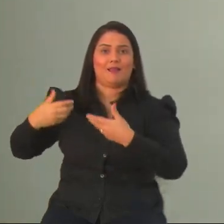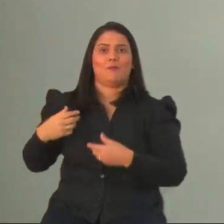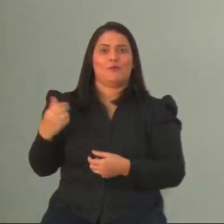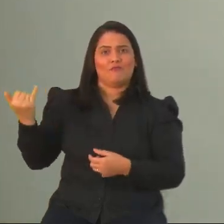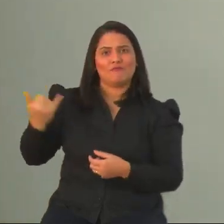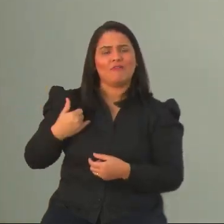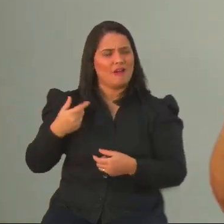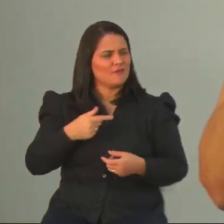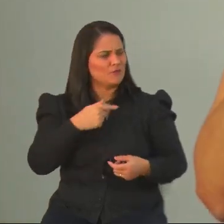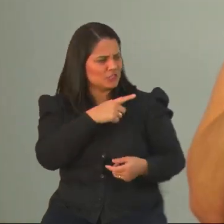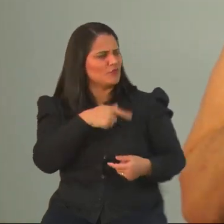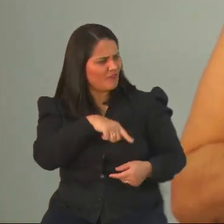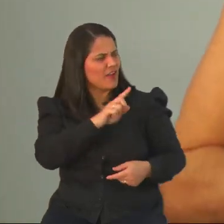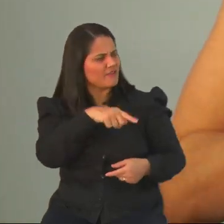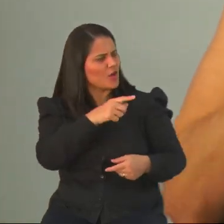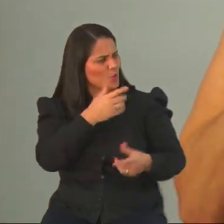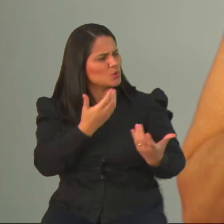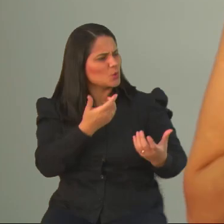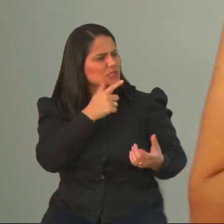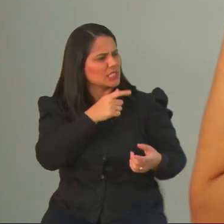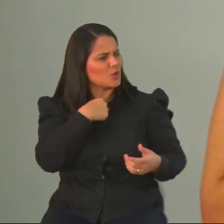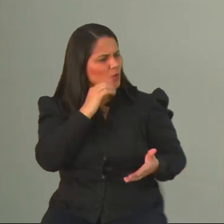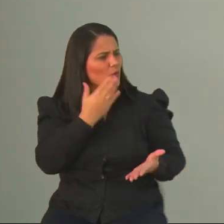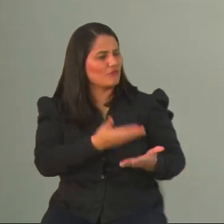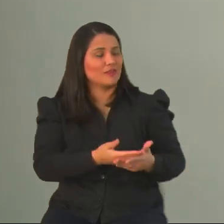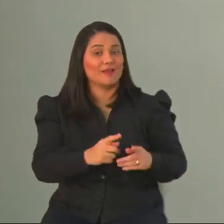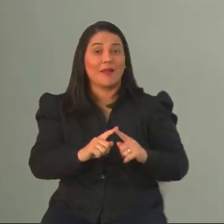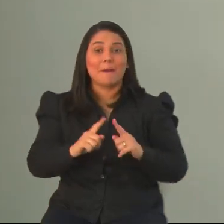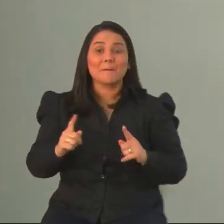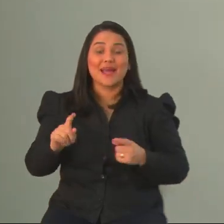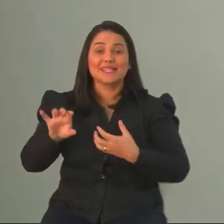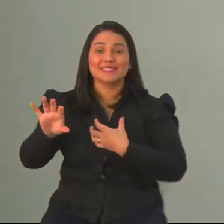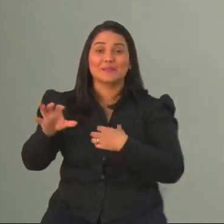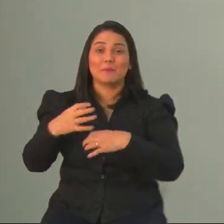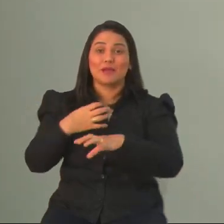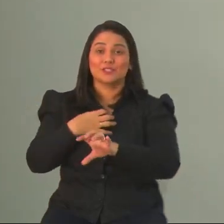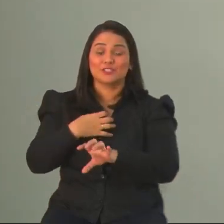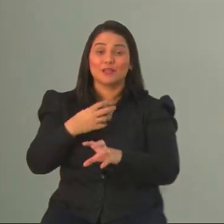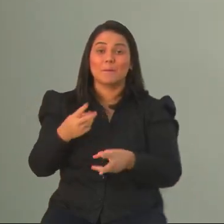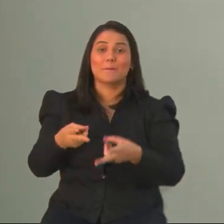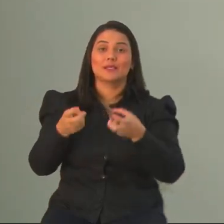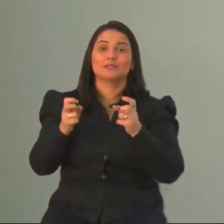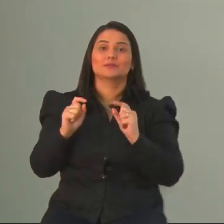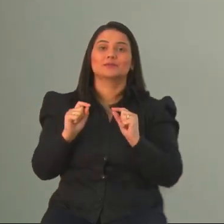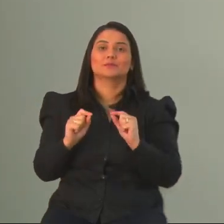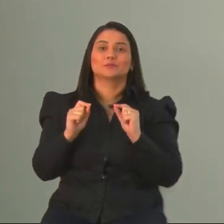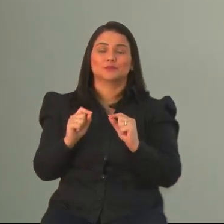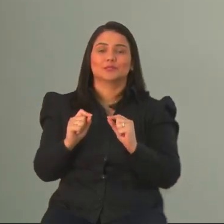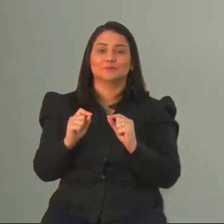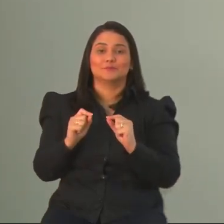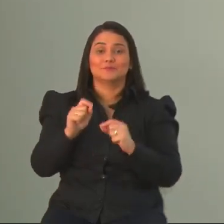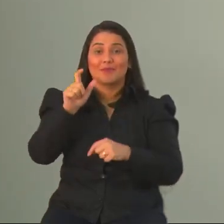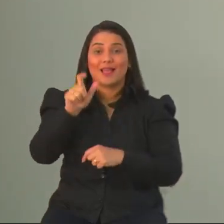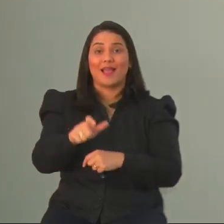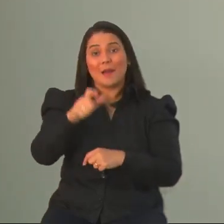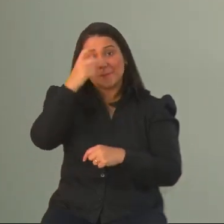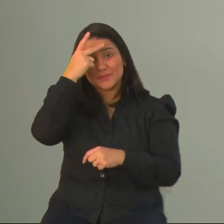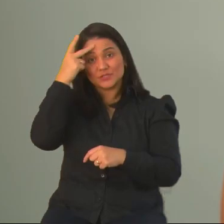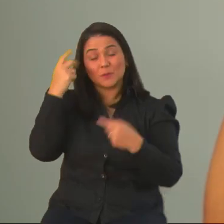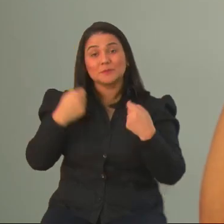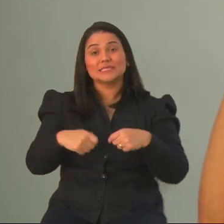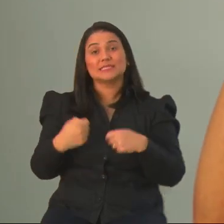confio em você. Mas a empatia nos faz perceber o que, que a pessoa